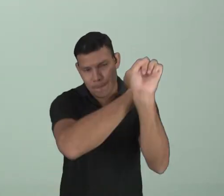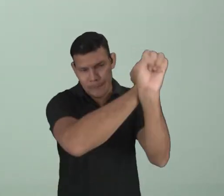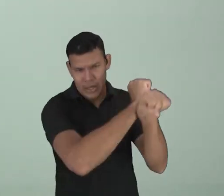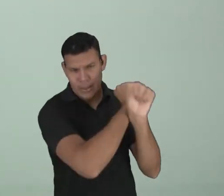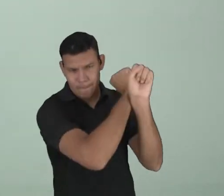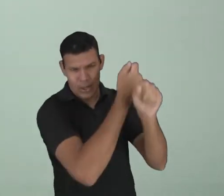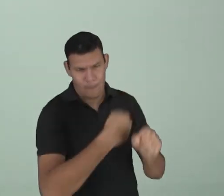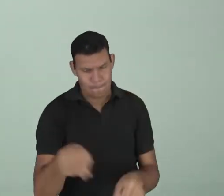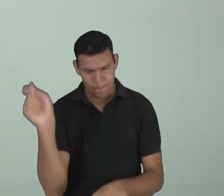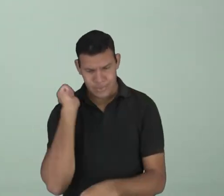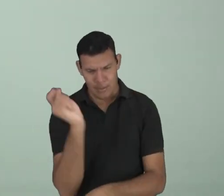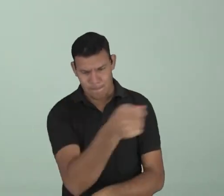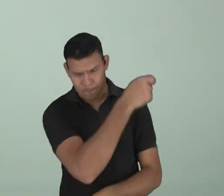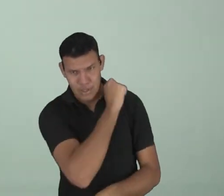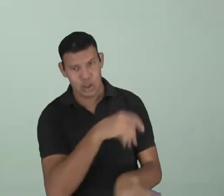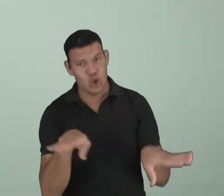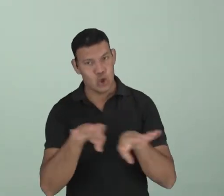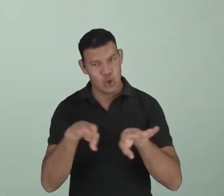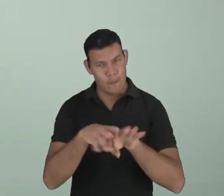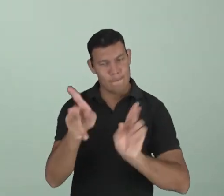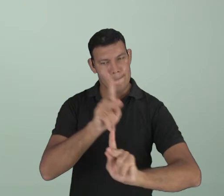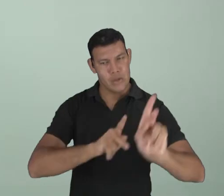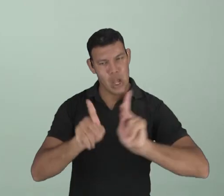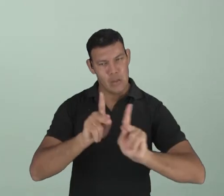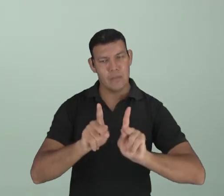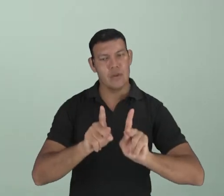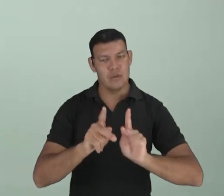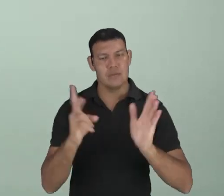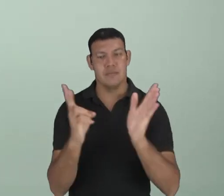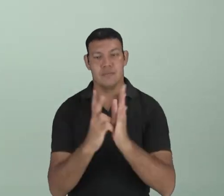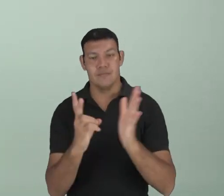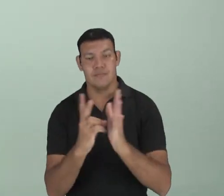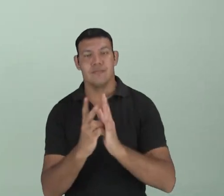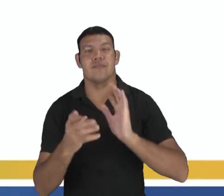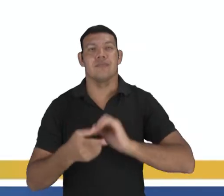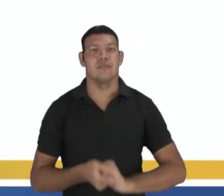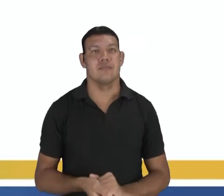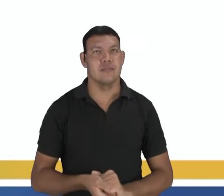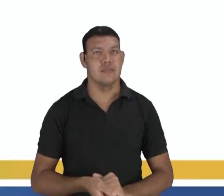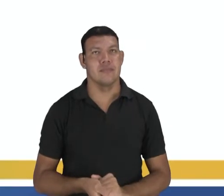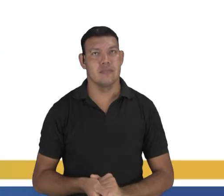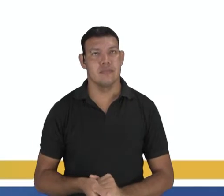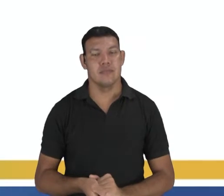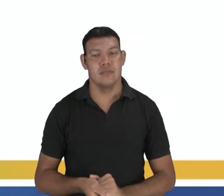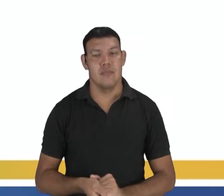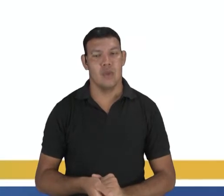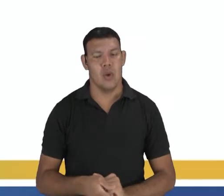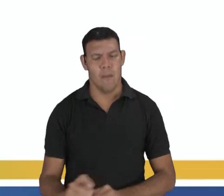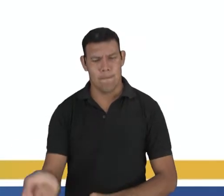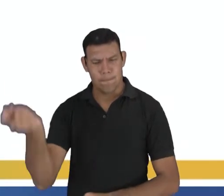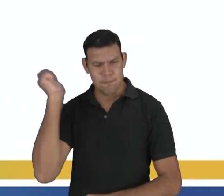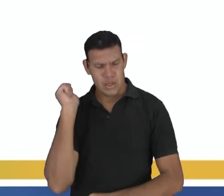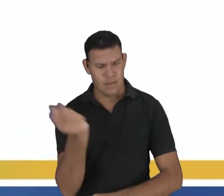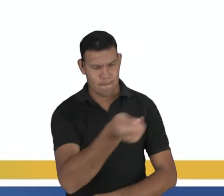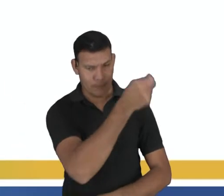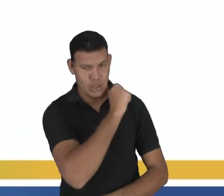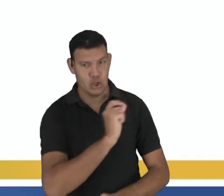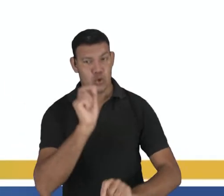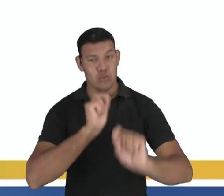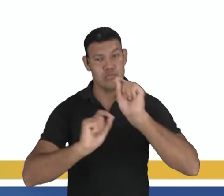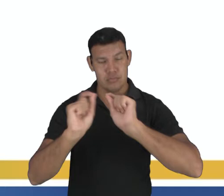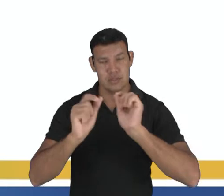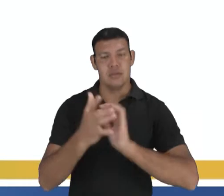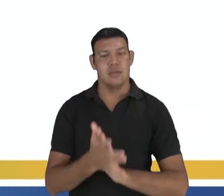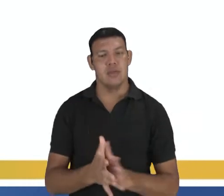pelos quilombolas e também por esses povos indígenas, certo? E aí tem, o que eram os quilombos? Os quilombos eram uma espécie de